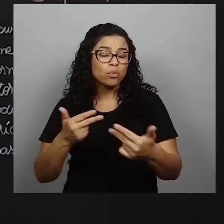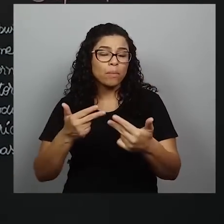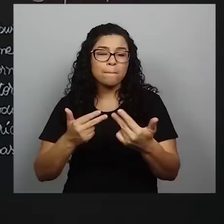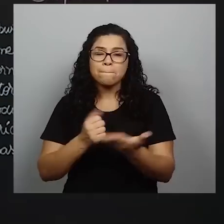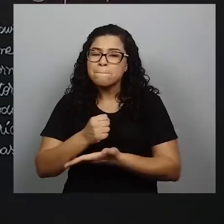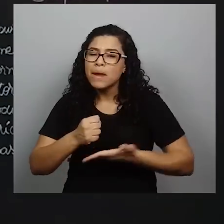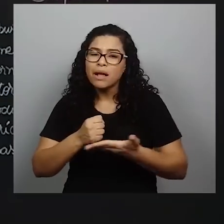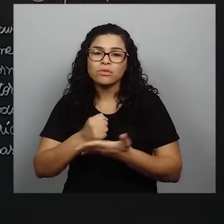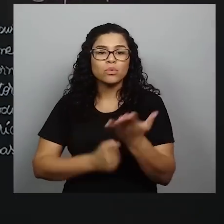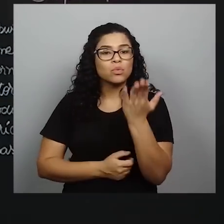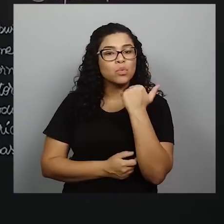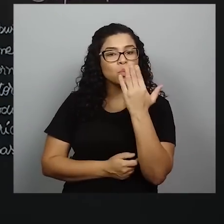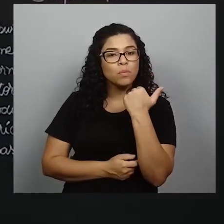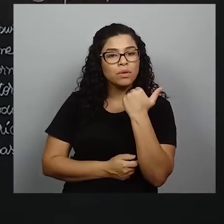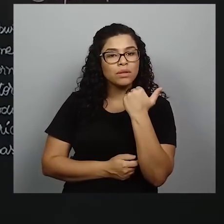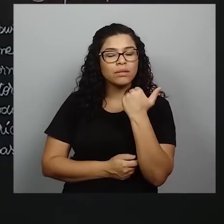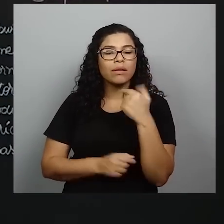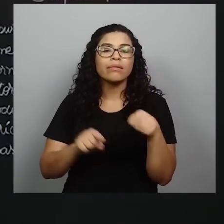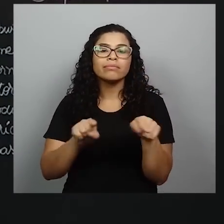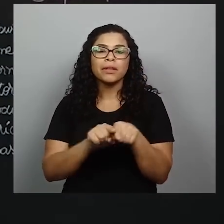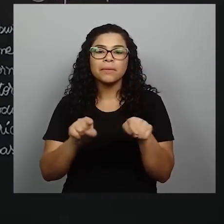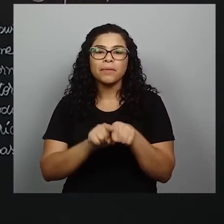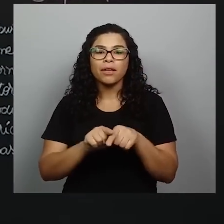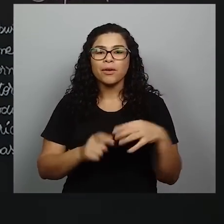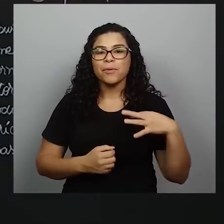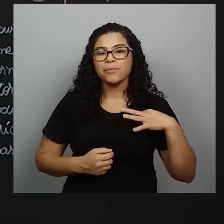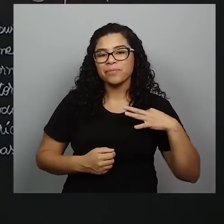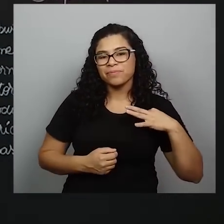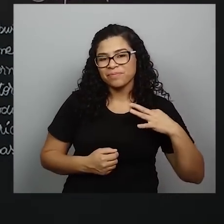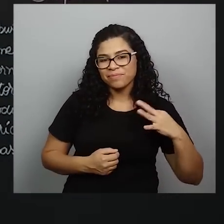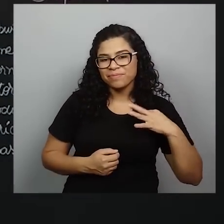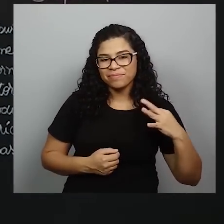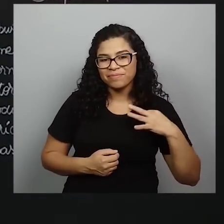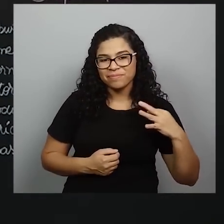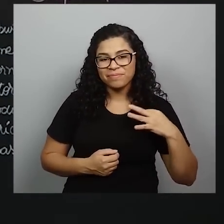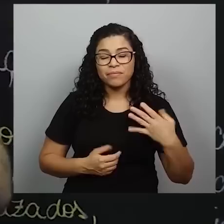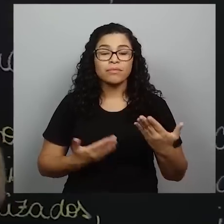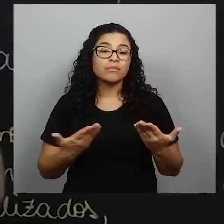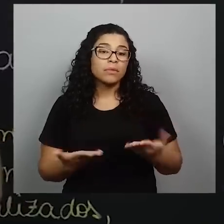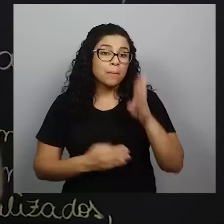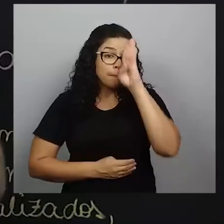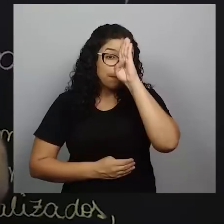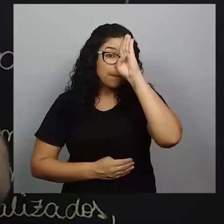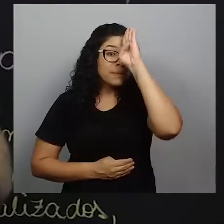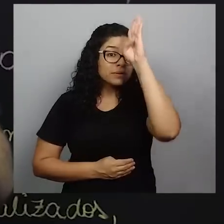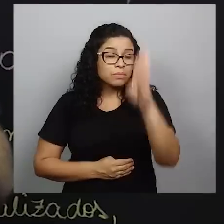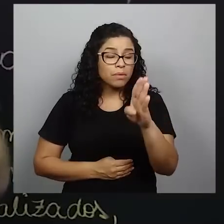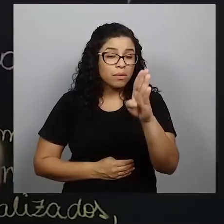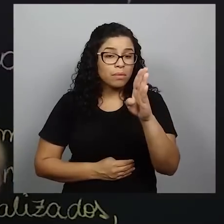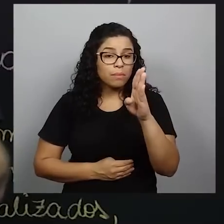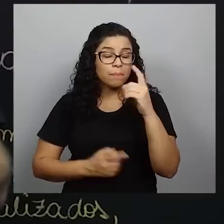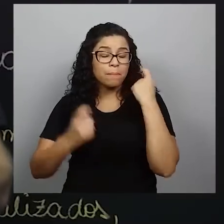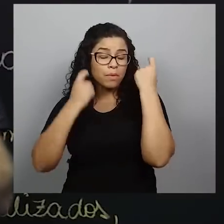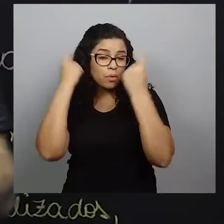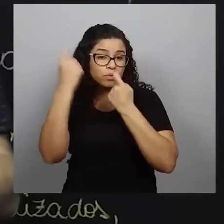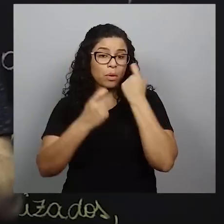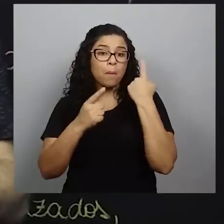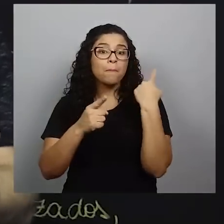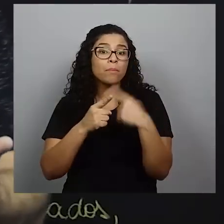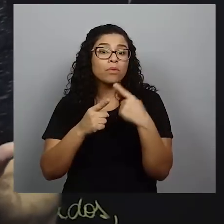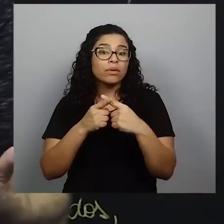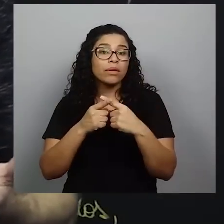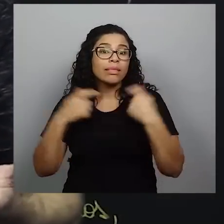como alimentação e vestuário. Sempre vamos ter então essas principais preocupações, até porque